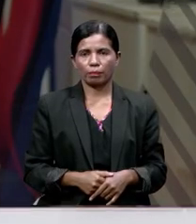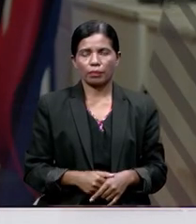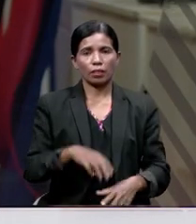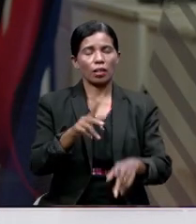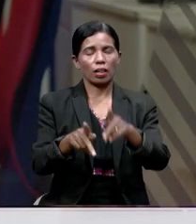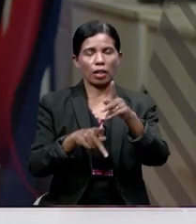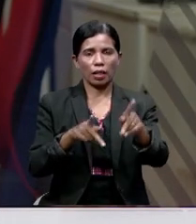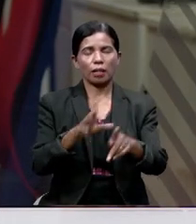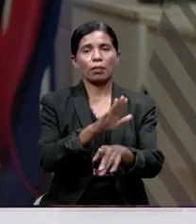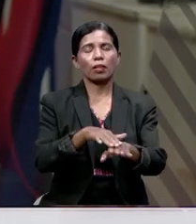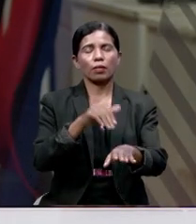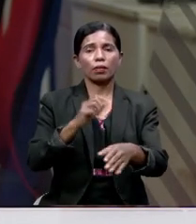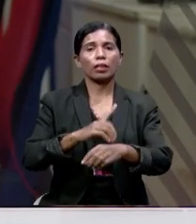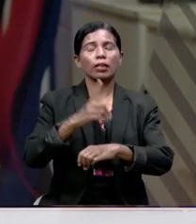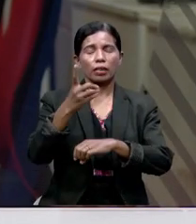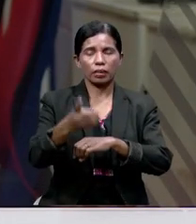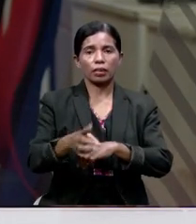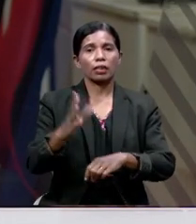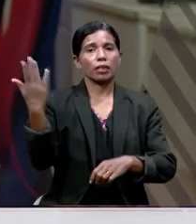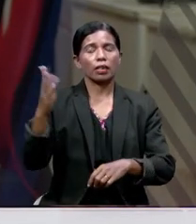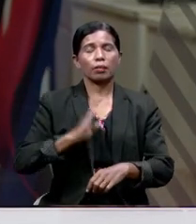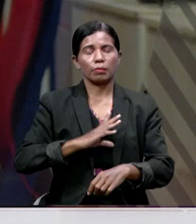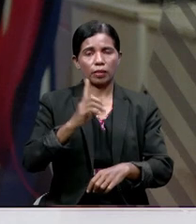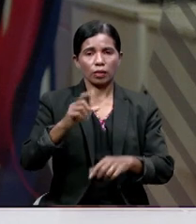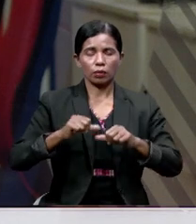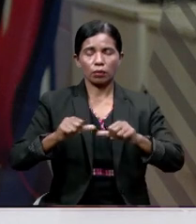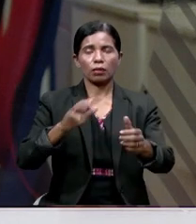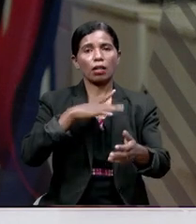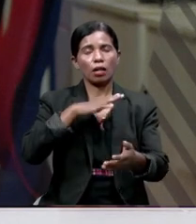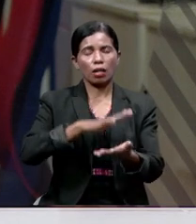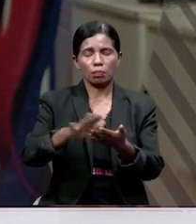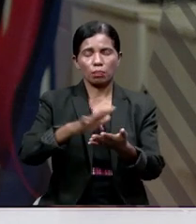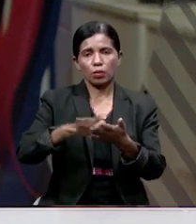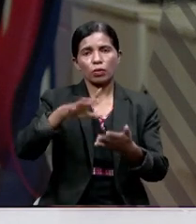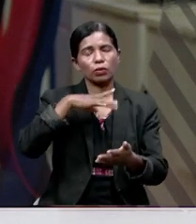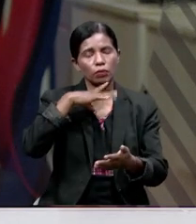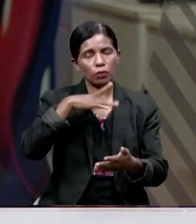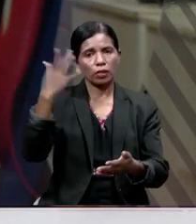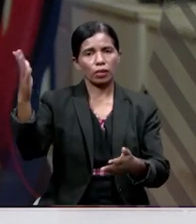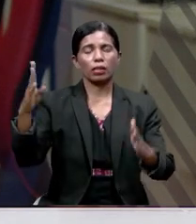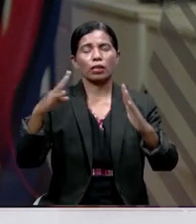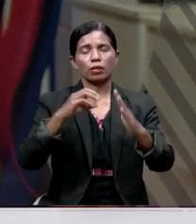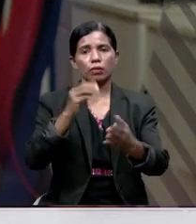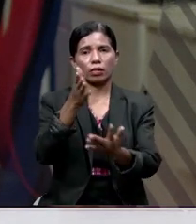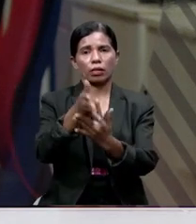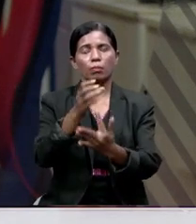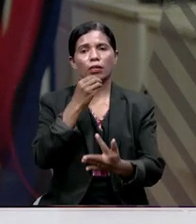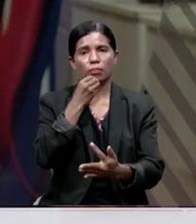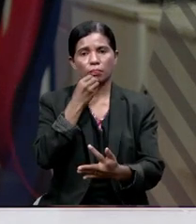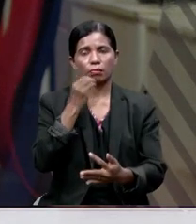comunidade afetada em inundação e a área de Santana continua a mostrar no Fuer e a Umalara.